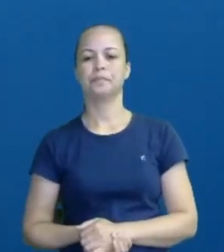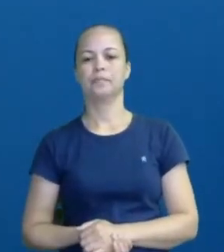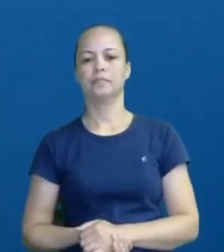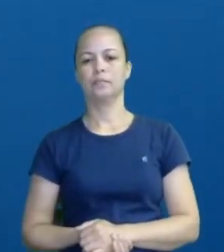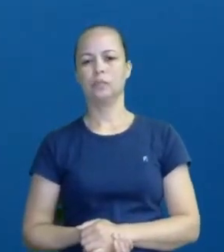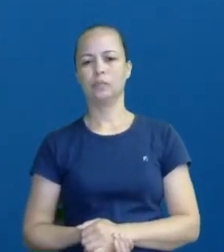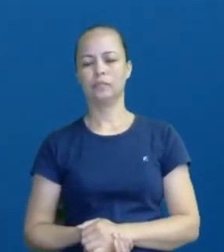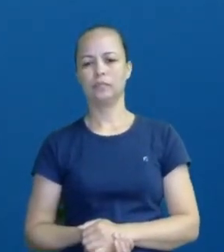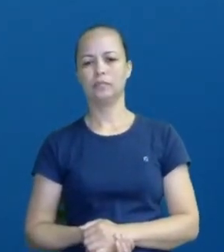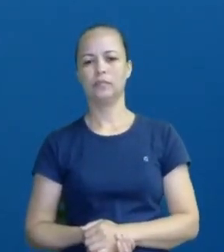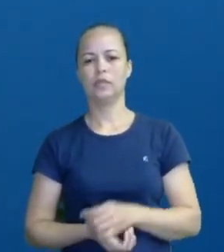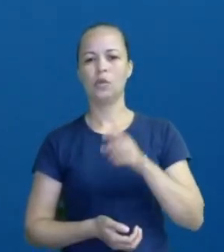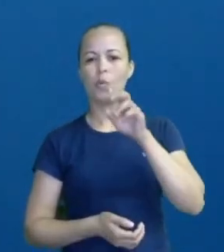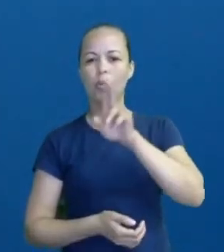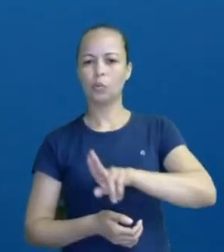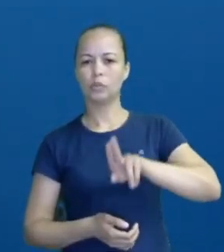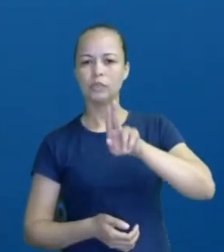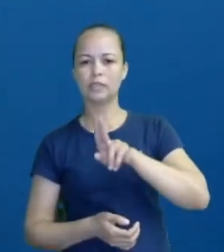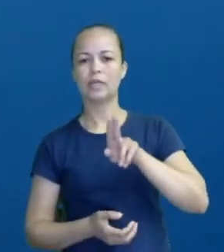Olha, usando